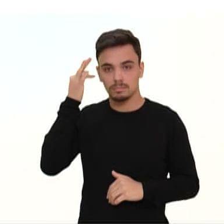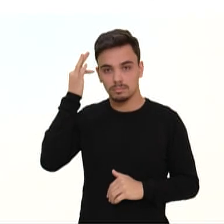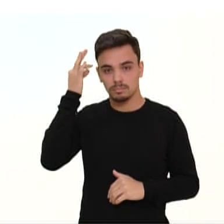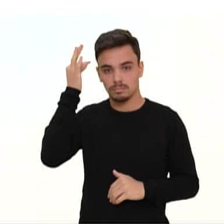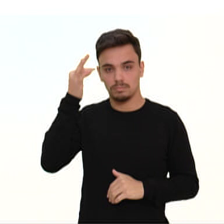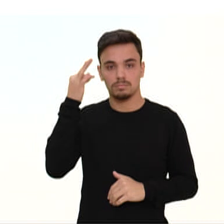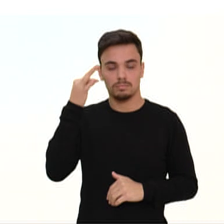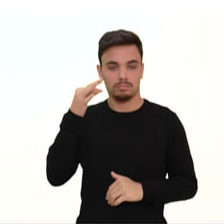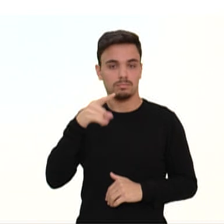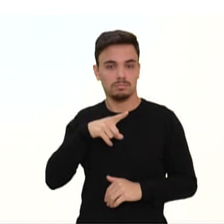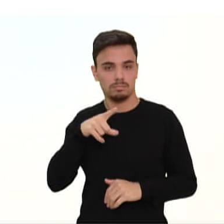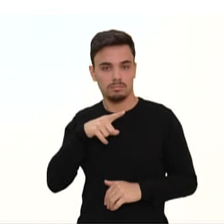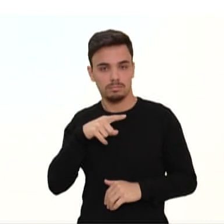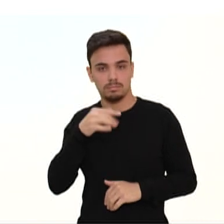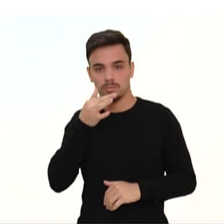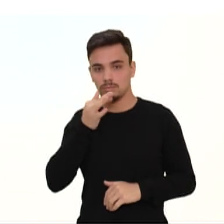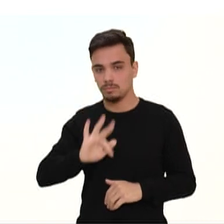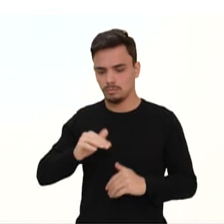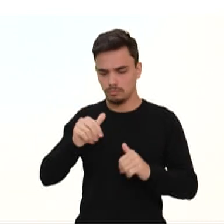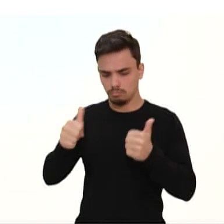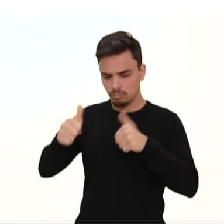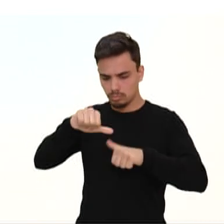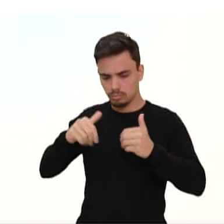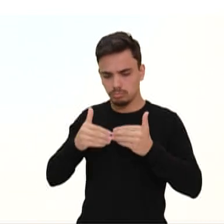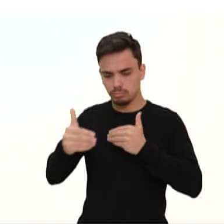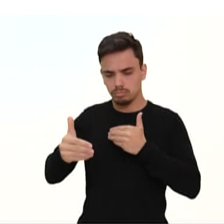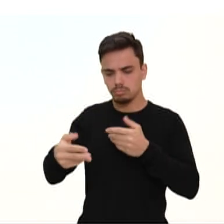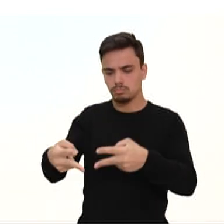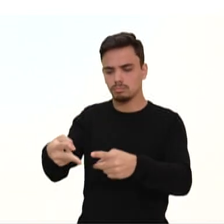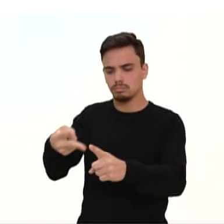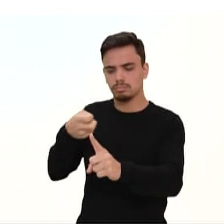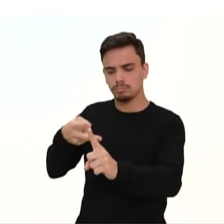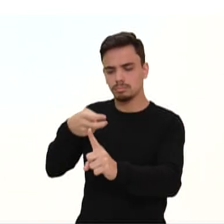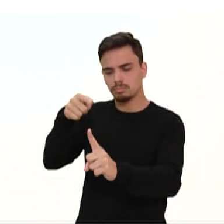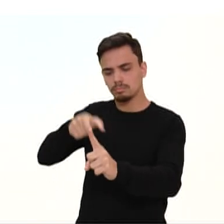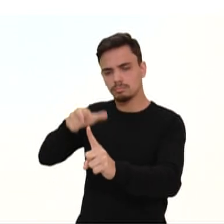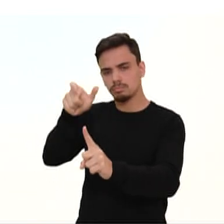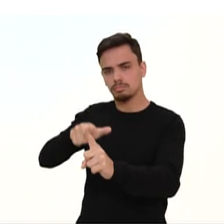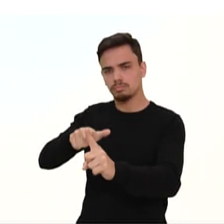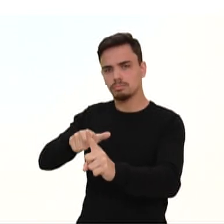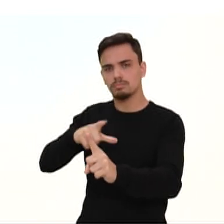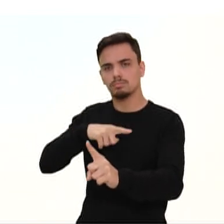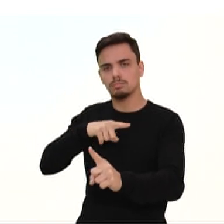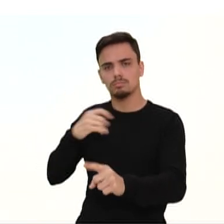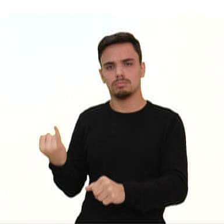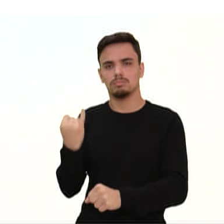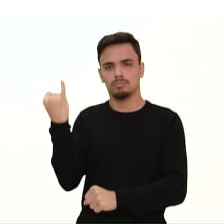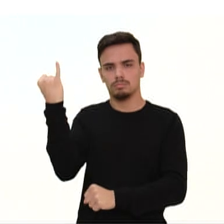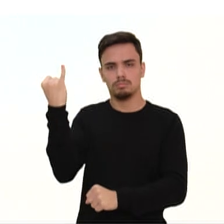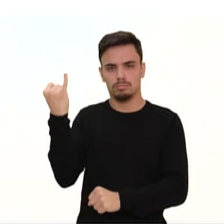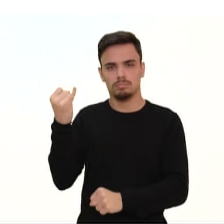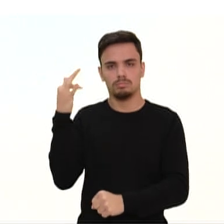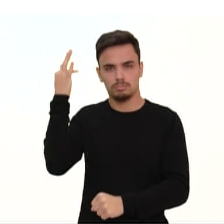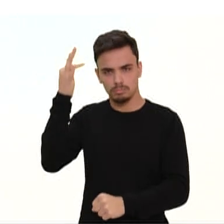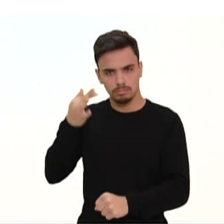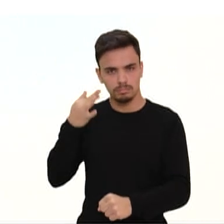o Freud elabora a partir dos casos clínicos, ou seja, a prática psicanalítica, né, tem importância filosófica.